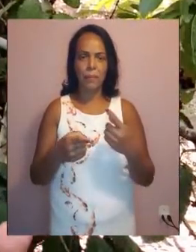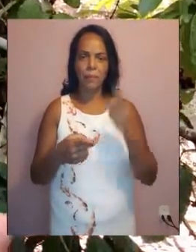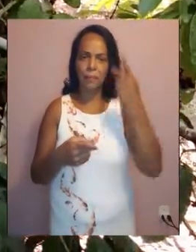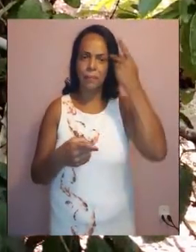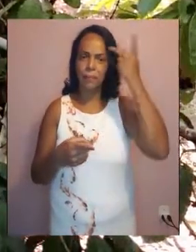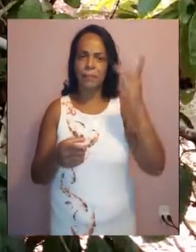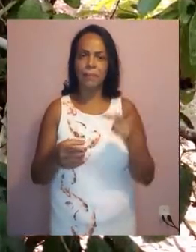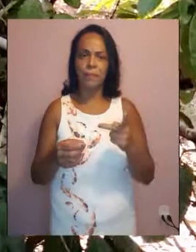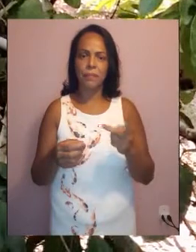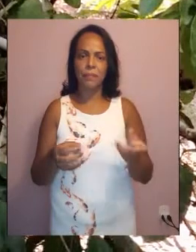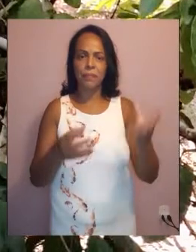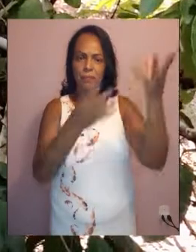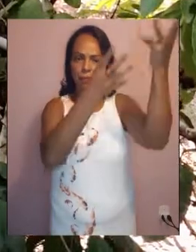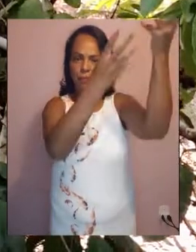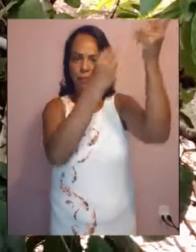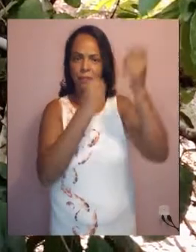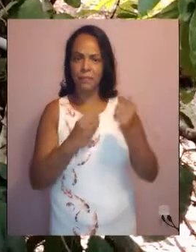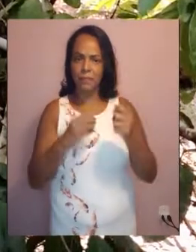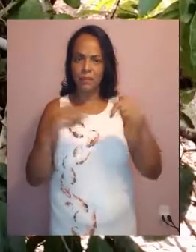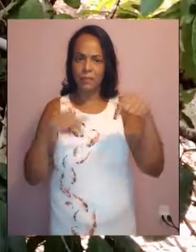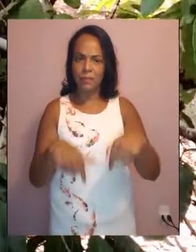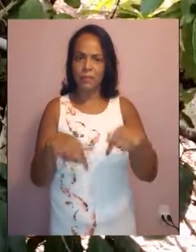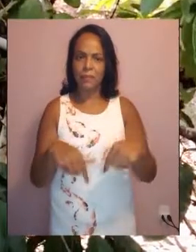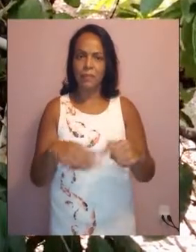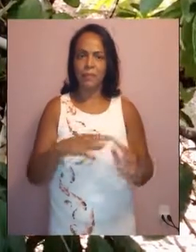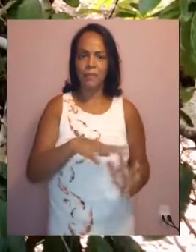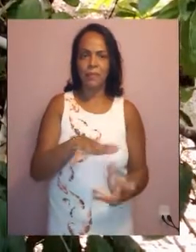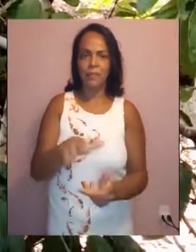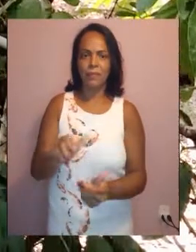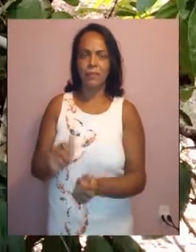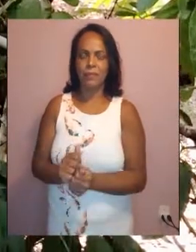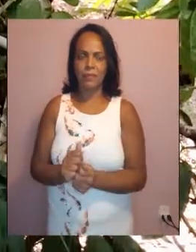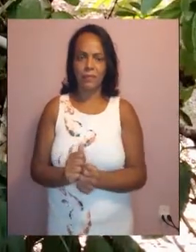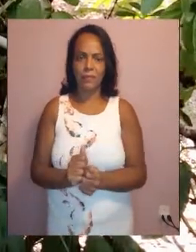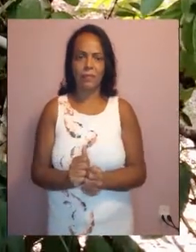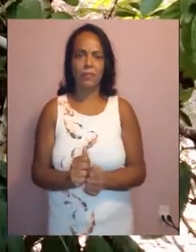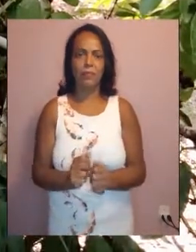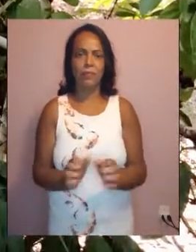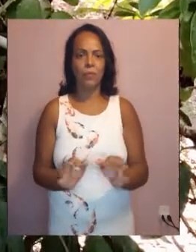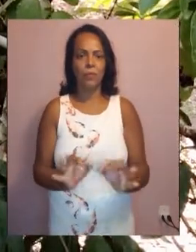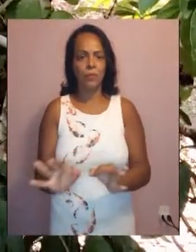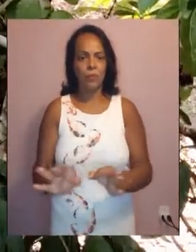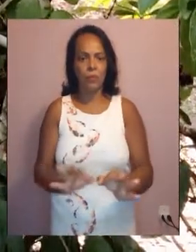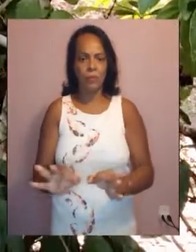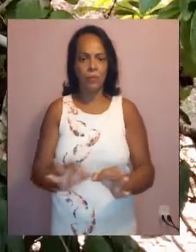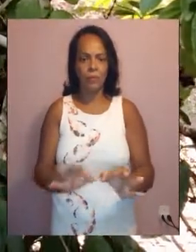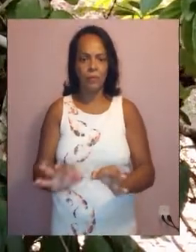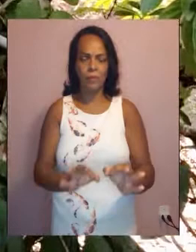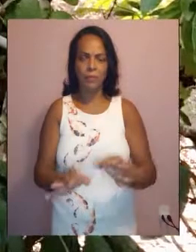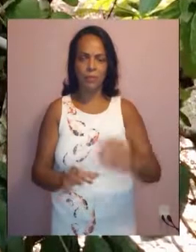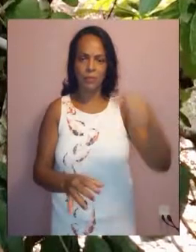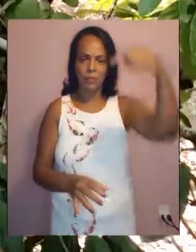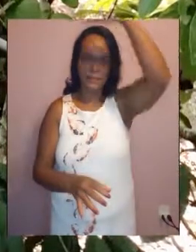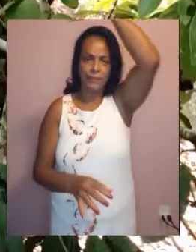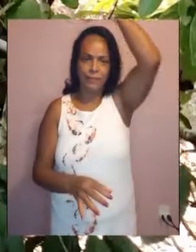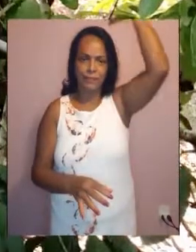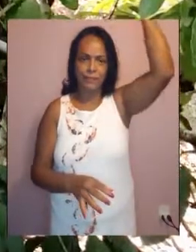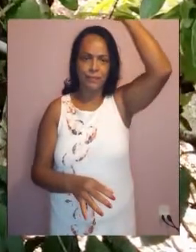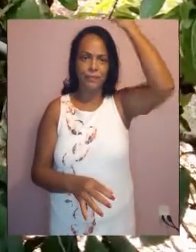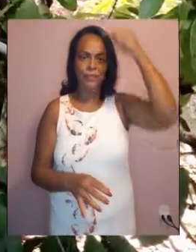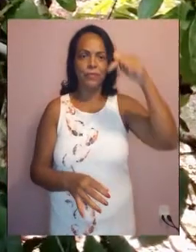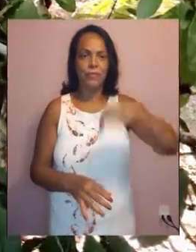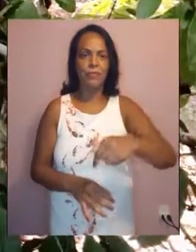história que viesse então proporcionar que esse plano fosse cumprido.